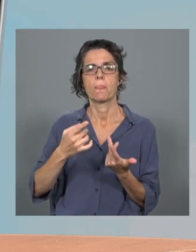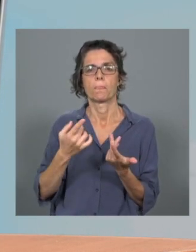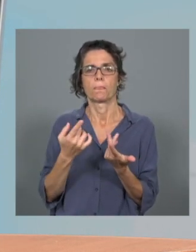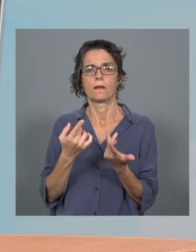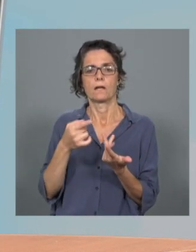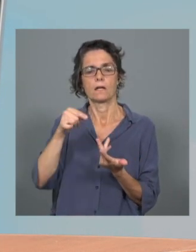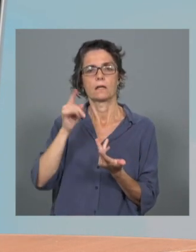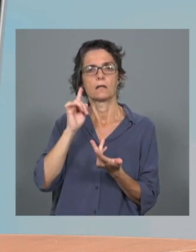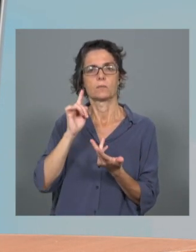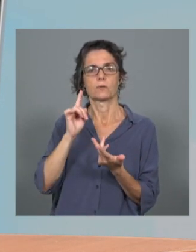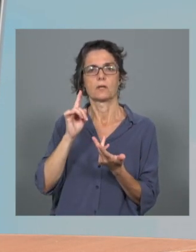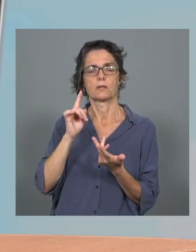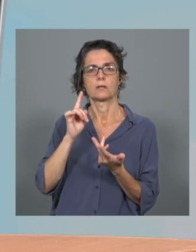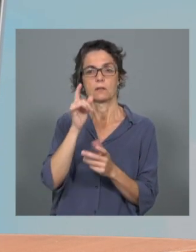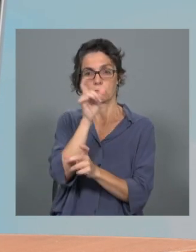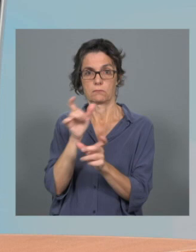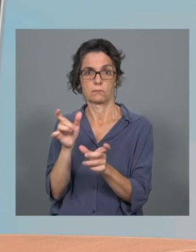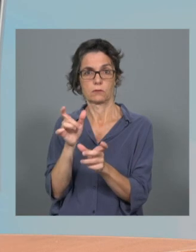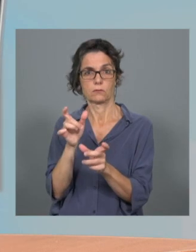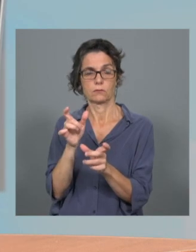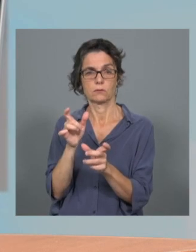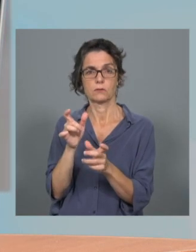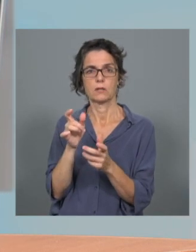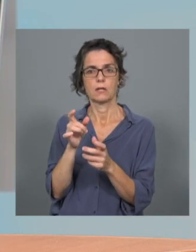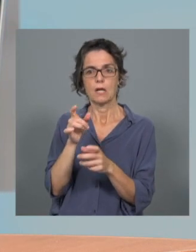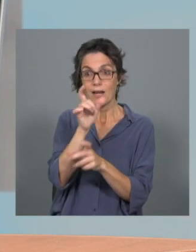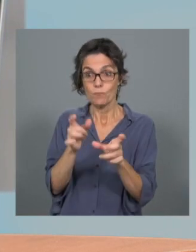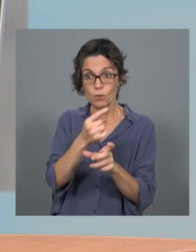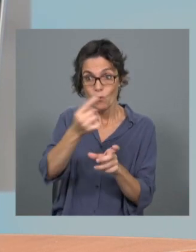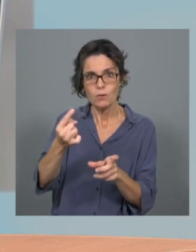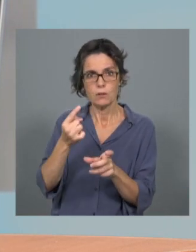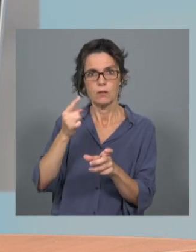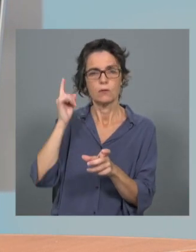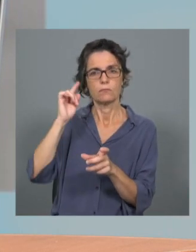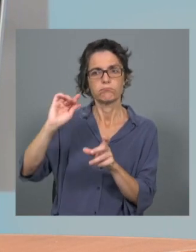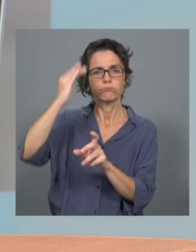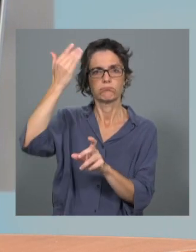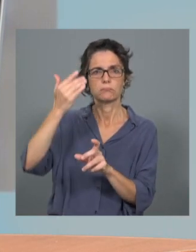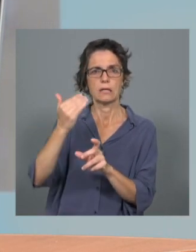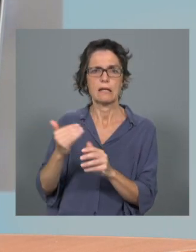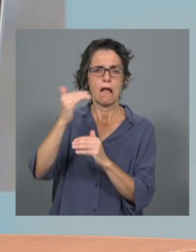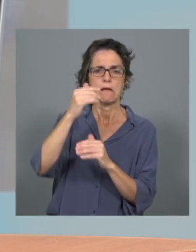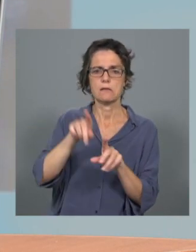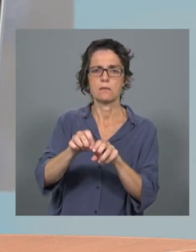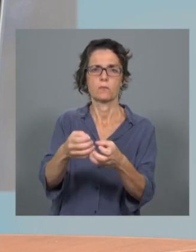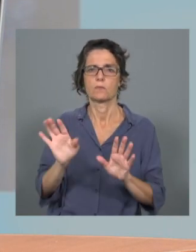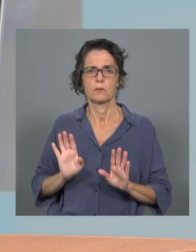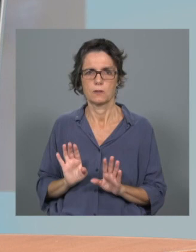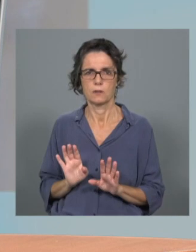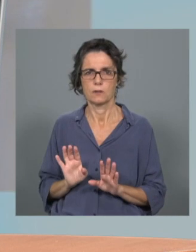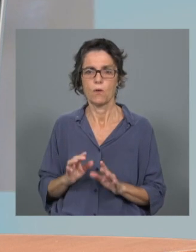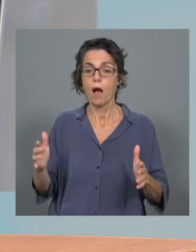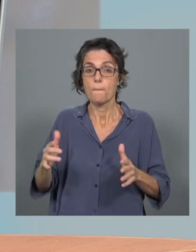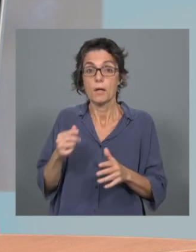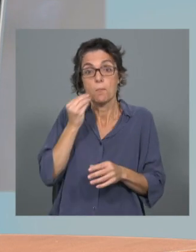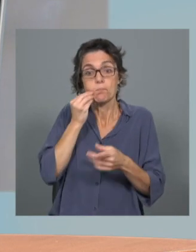conta mais são as pessoas, contam mais do que os partidos, e na maior parte dos casos, de facto, é assim,